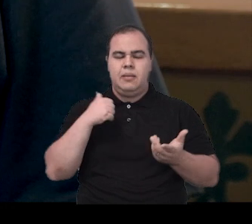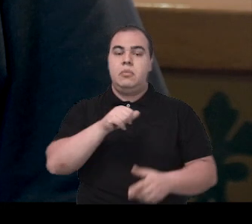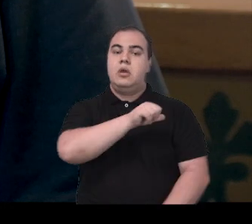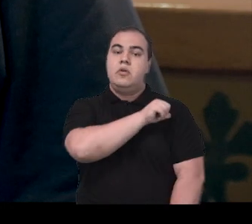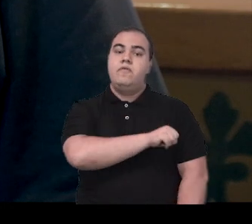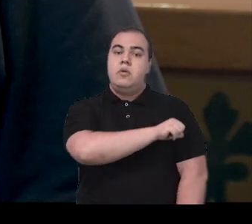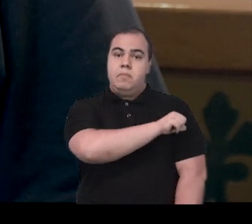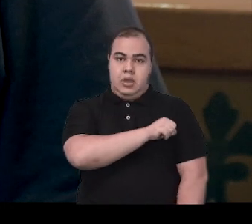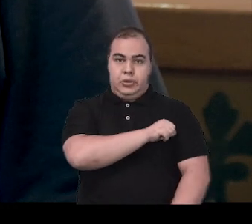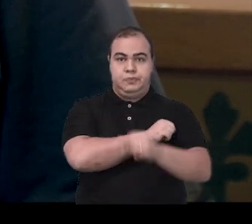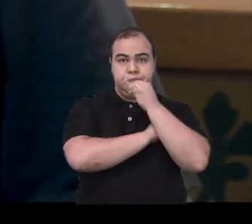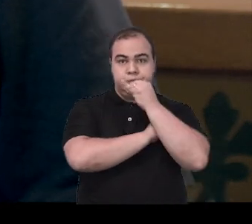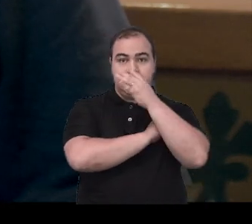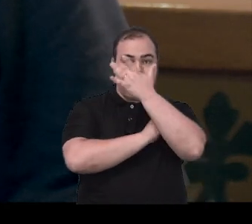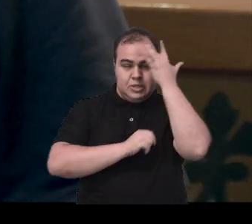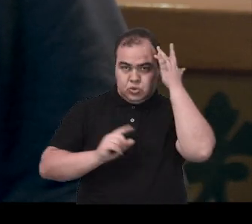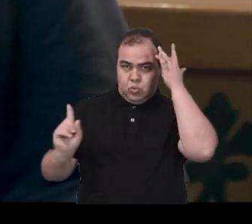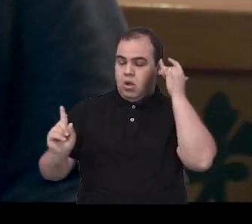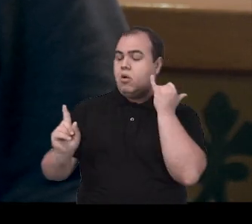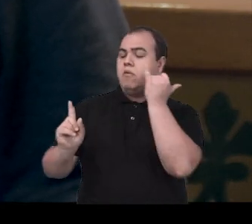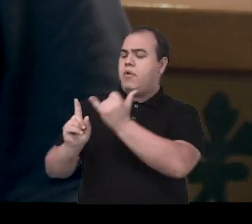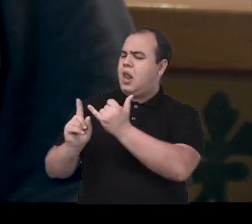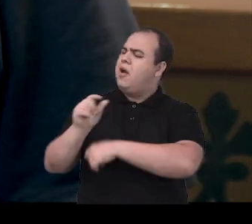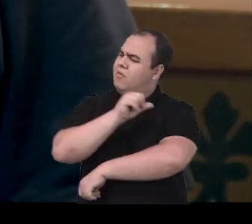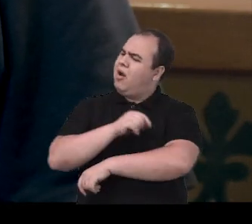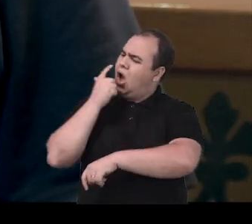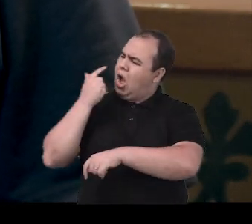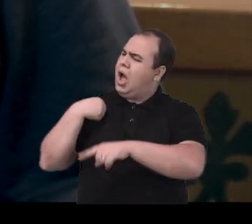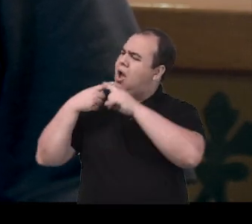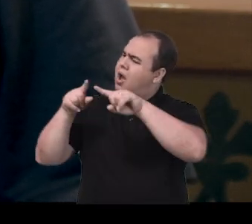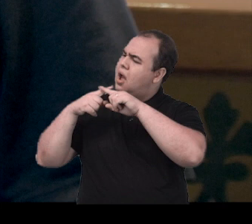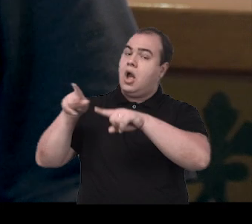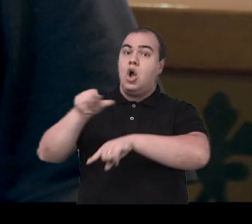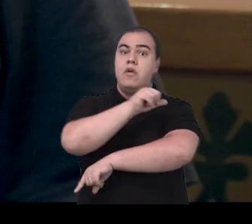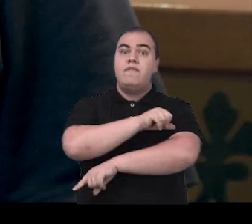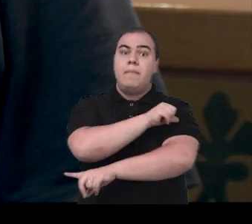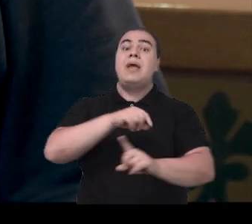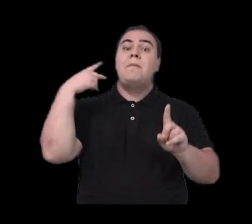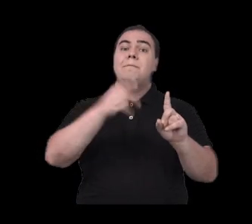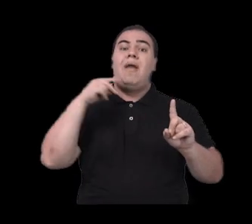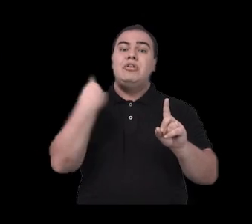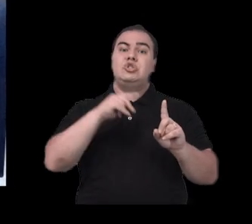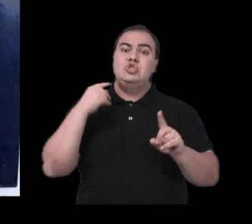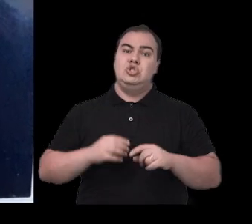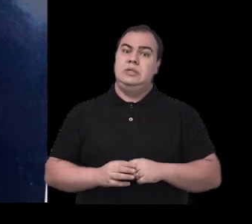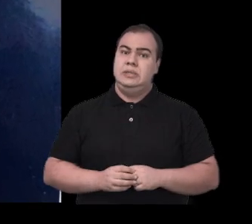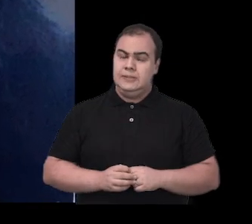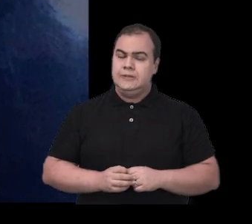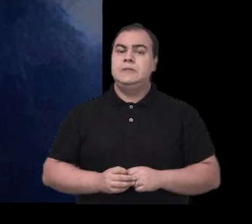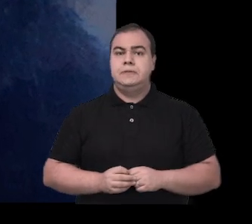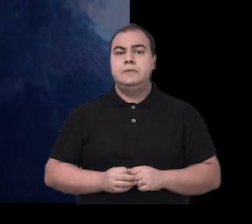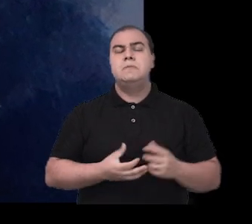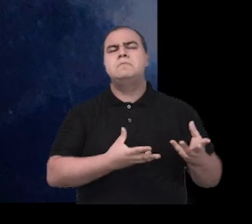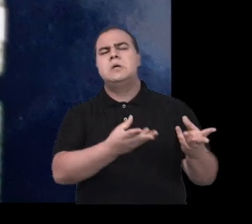enfermeiros, quando a pessoa reclamava para o enfermeiro ainda batia nessas pessoas. Uma coisa dantesca,